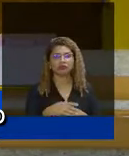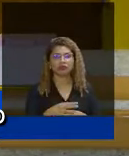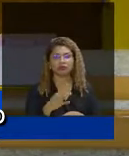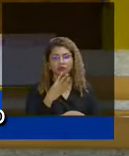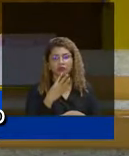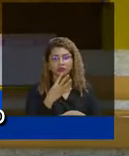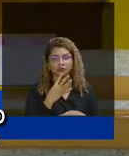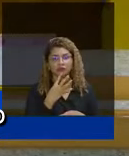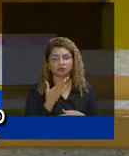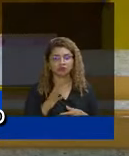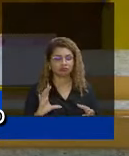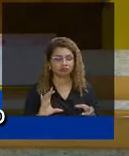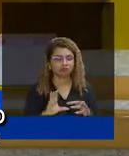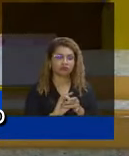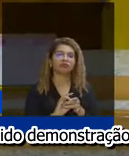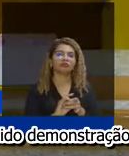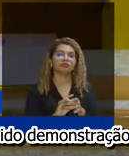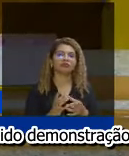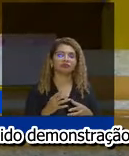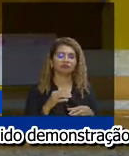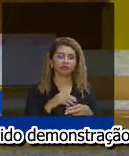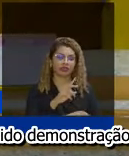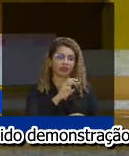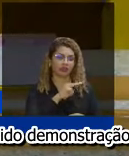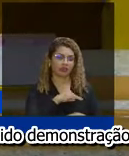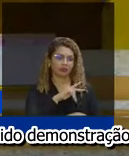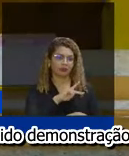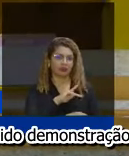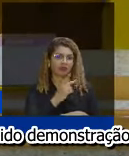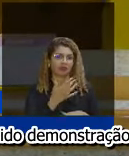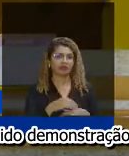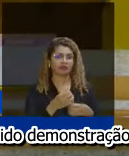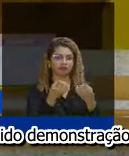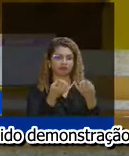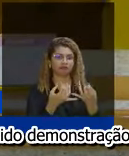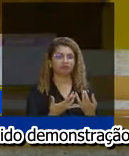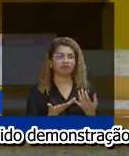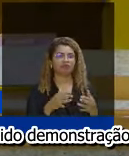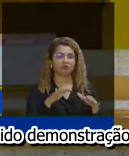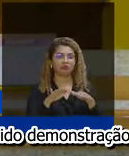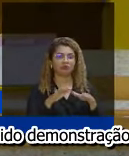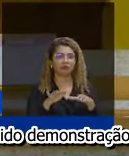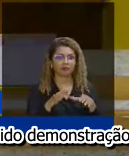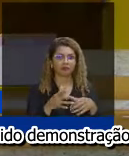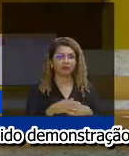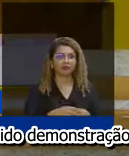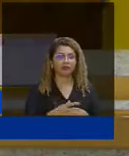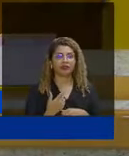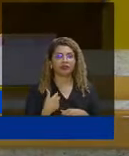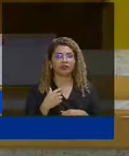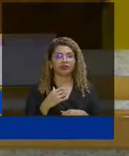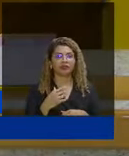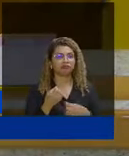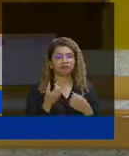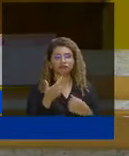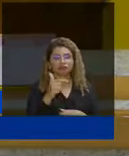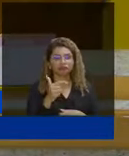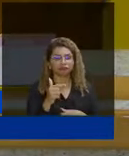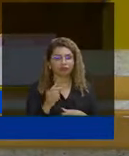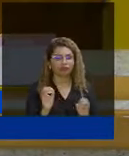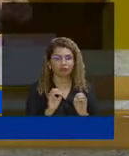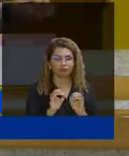do julgado. E o Ministério Público Eleitoral se manifestou pelo não provimento dos embargos por não ter havido demonstração de